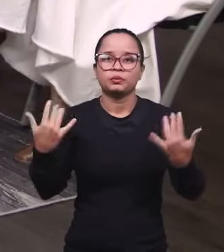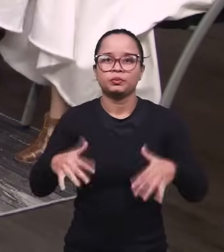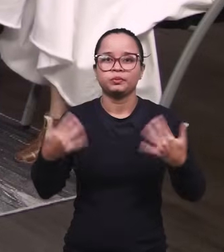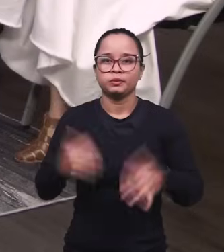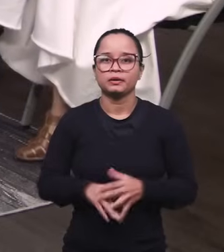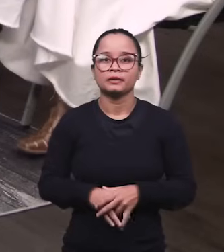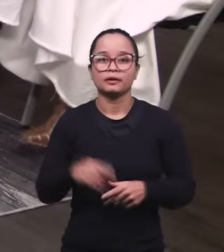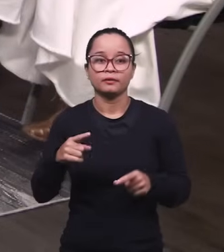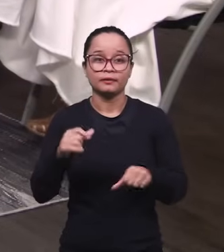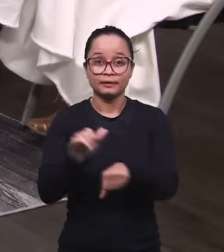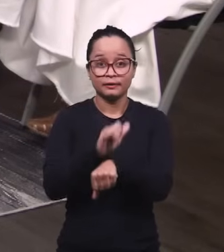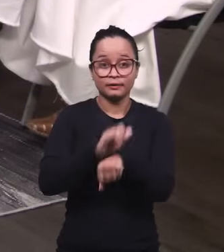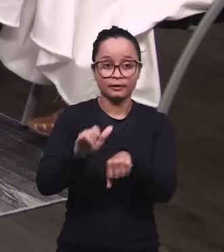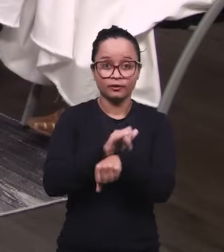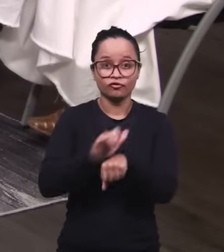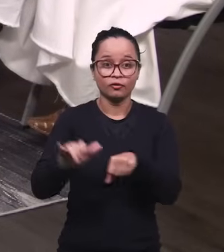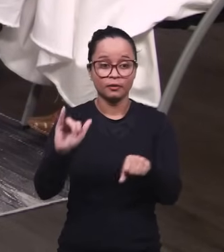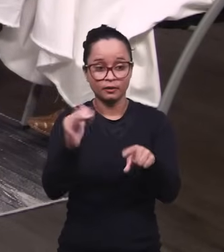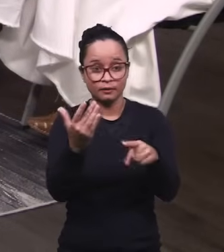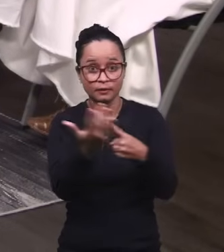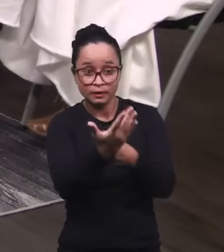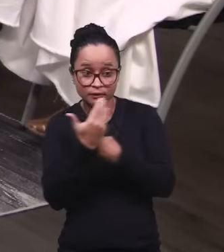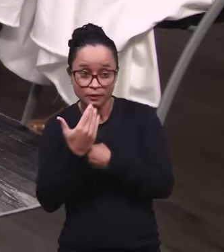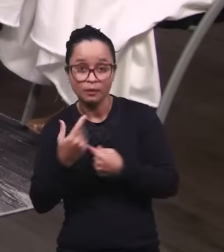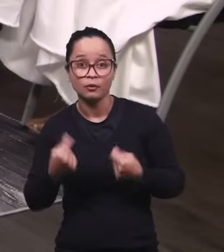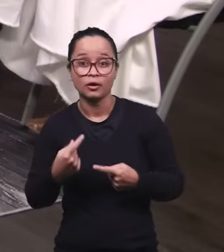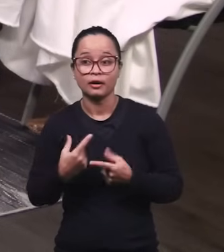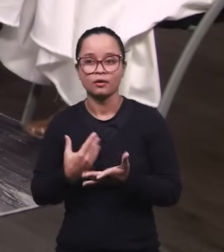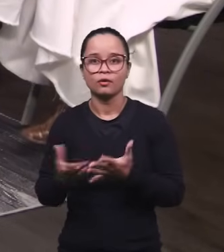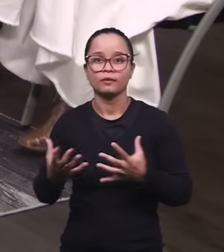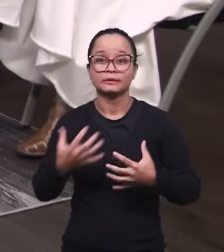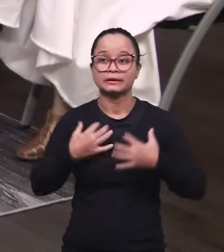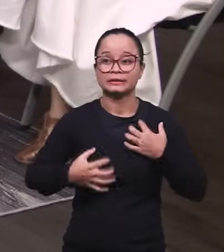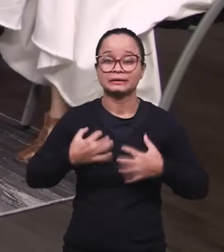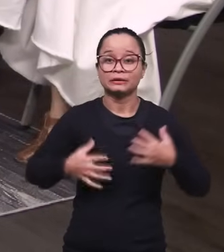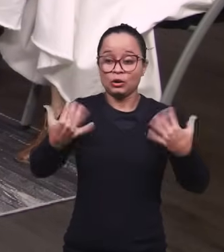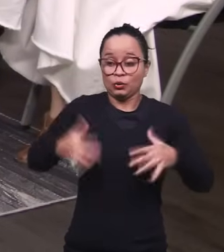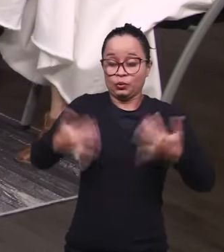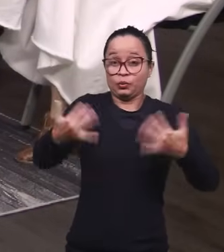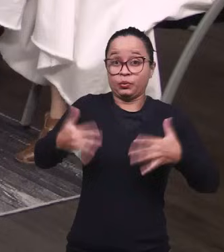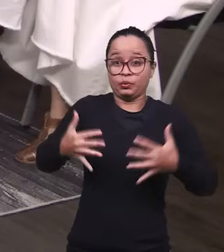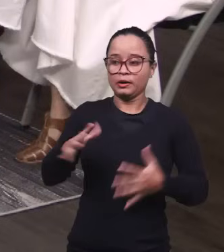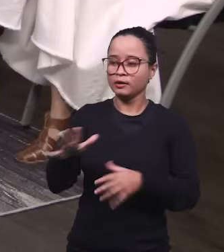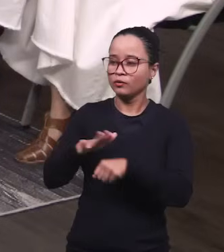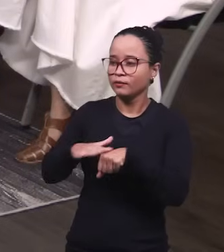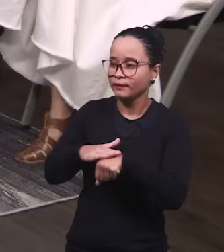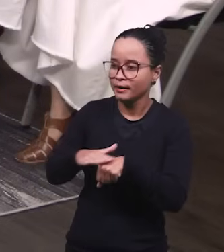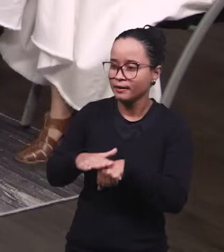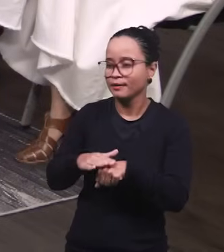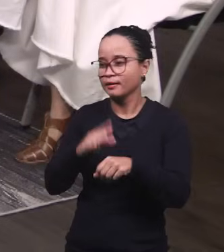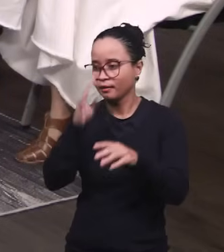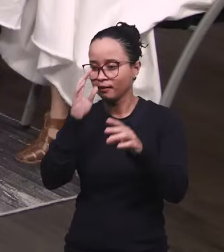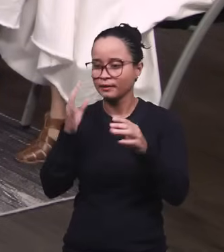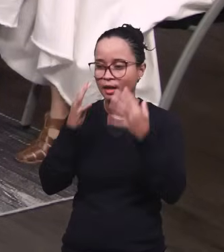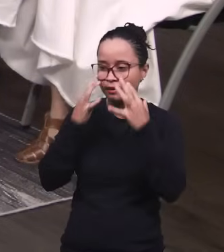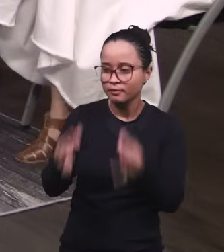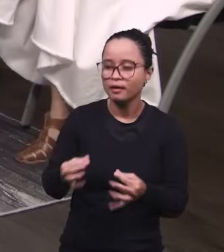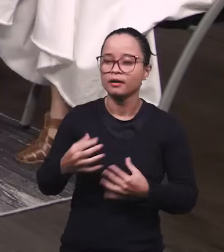técnicas para socorrer as crianças. Começam com crise de pânico, gelinho na mão, conversa, tenta